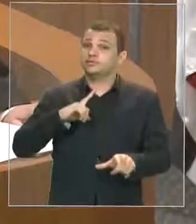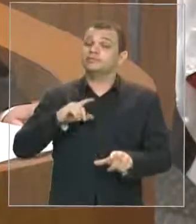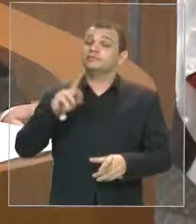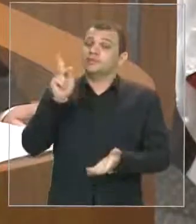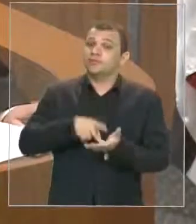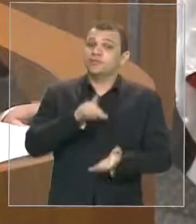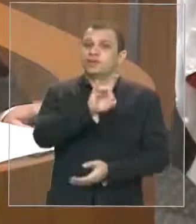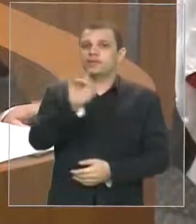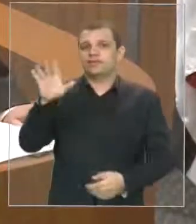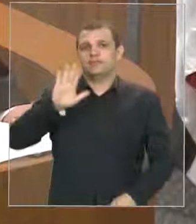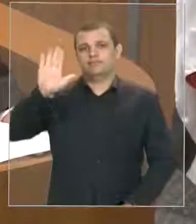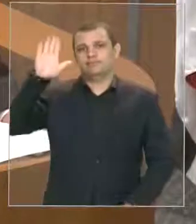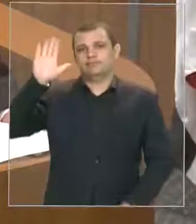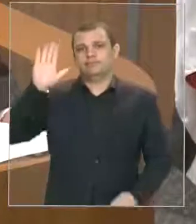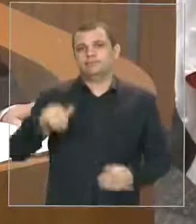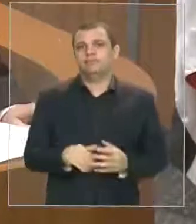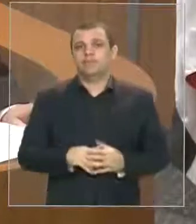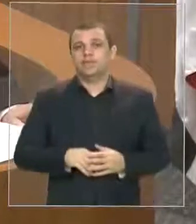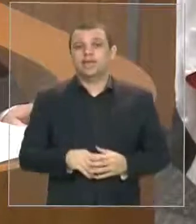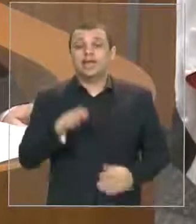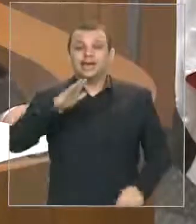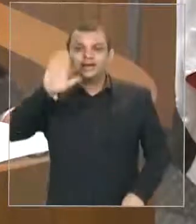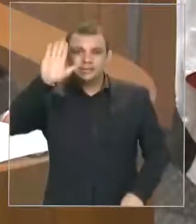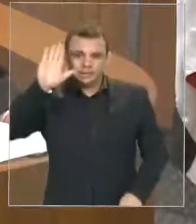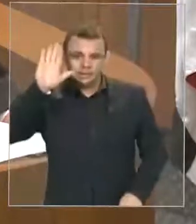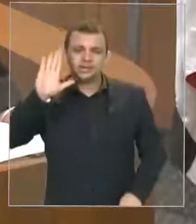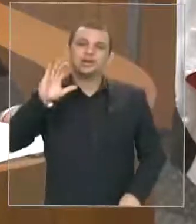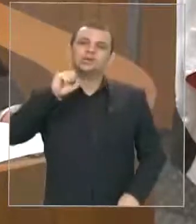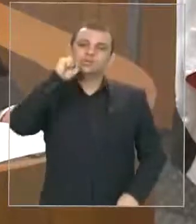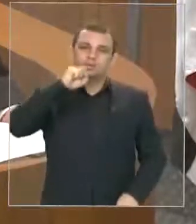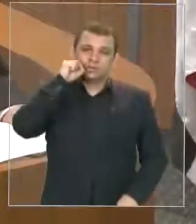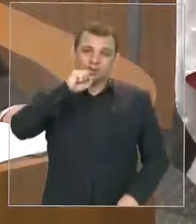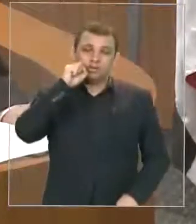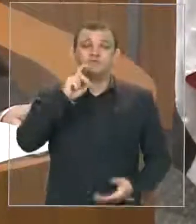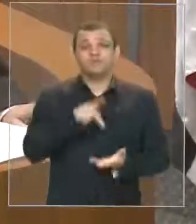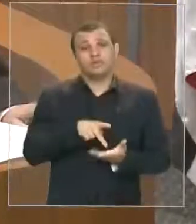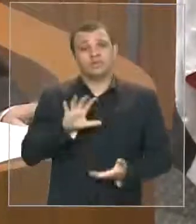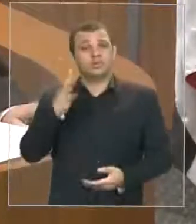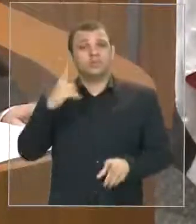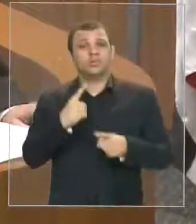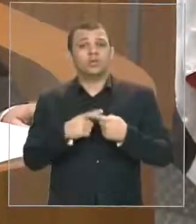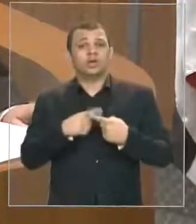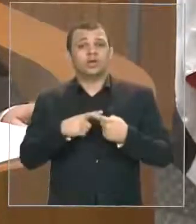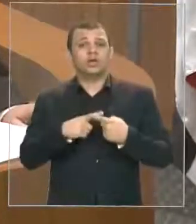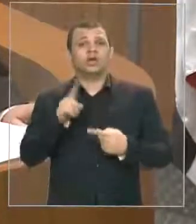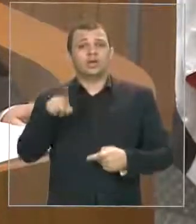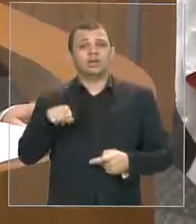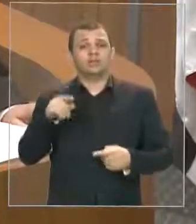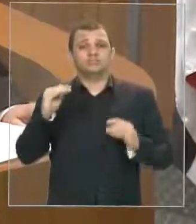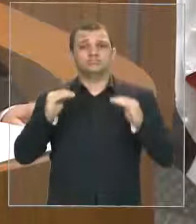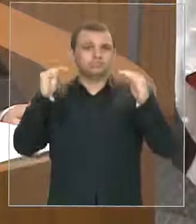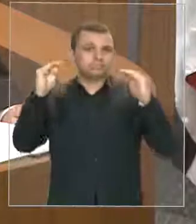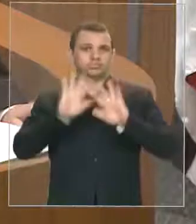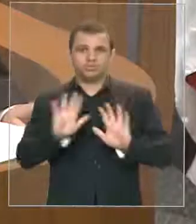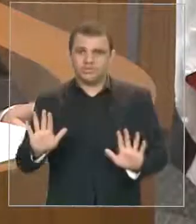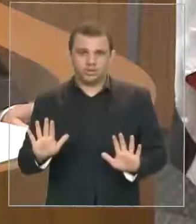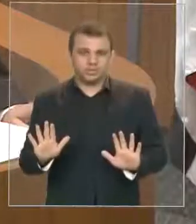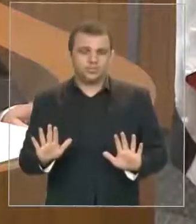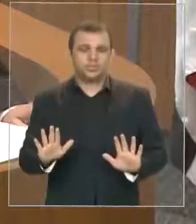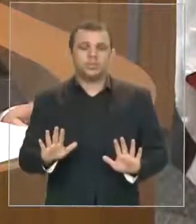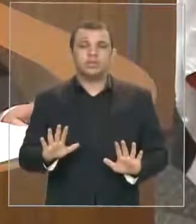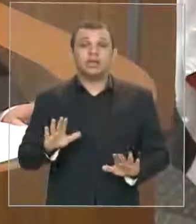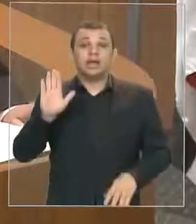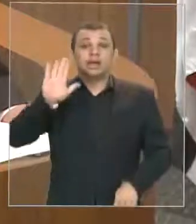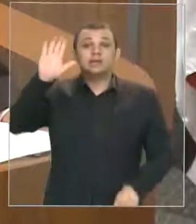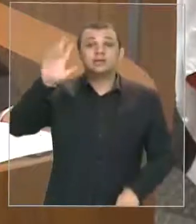cada candidatura. A candidatura ao Senado Federal é uma realidade, porque é uma candidatura majoritária. A candidatura de um vereador de um